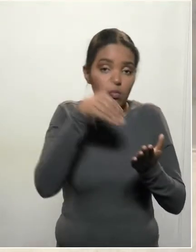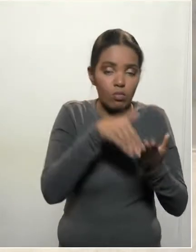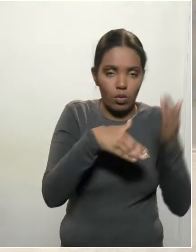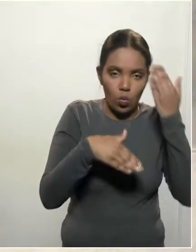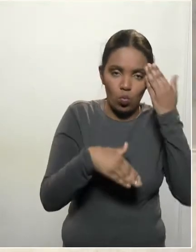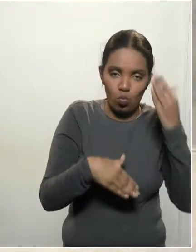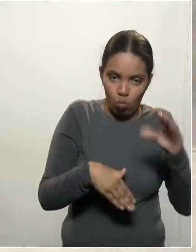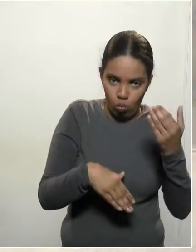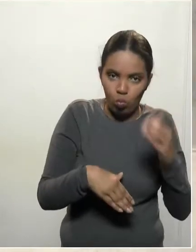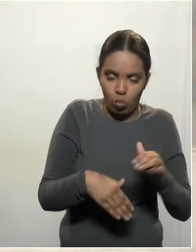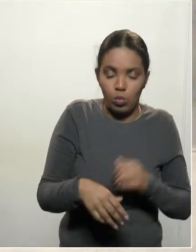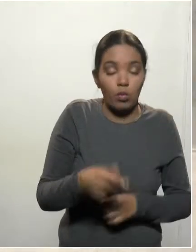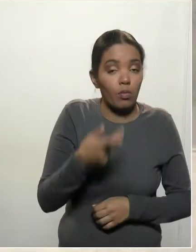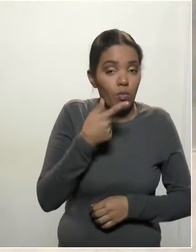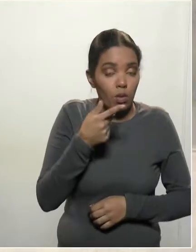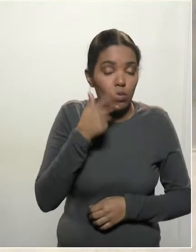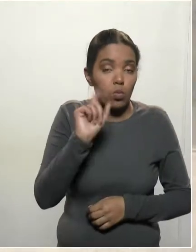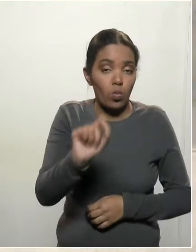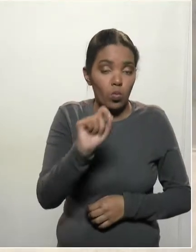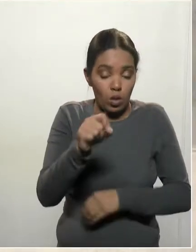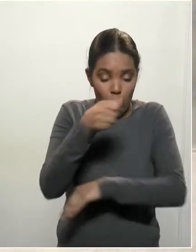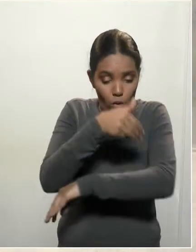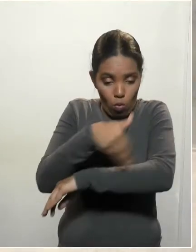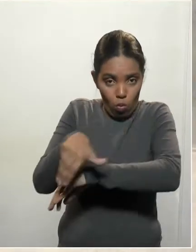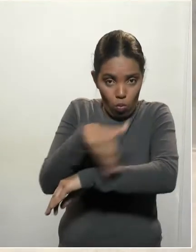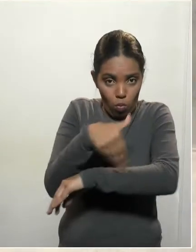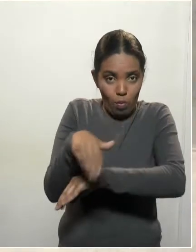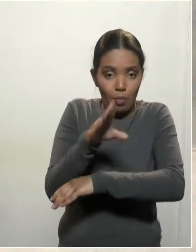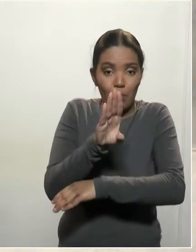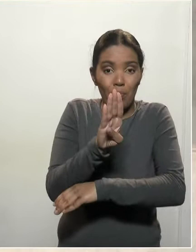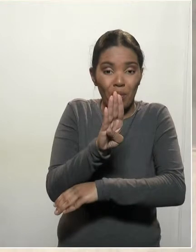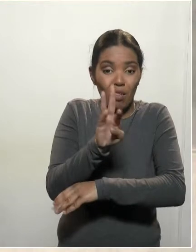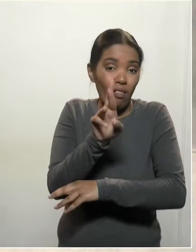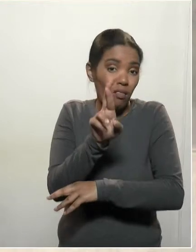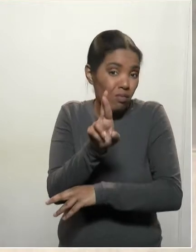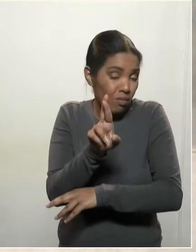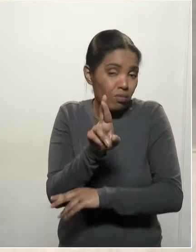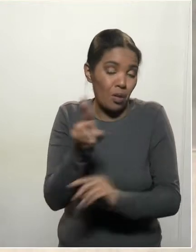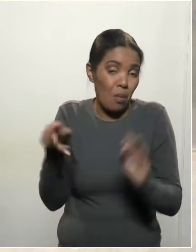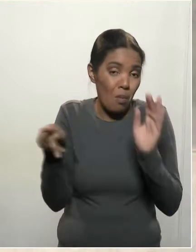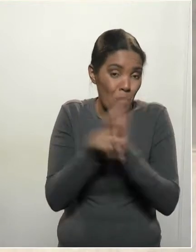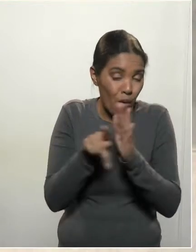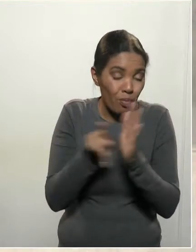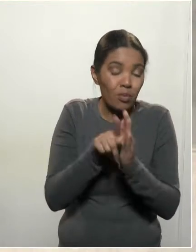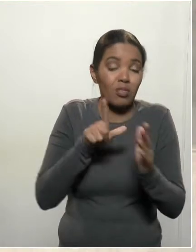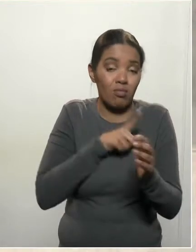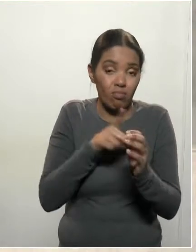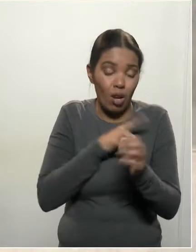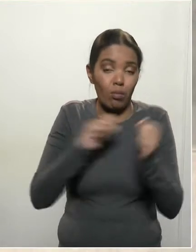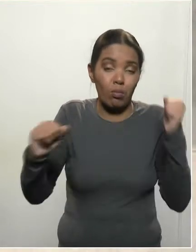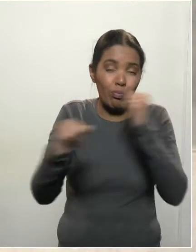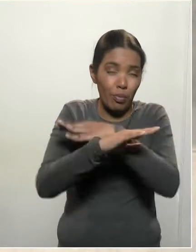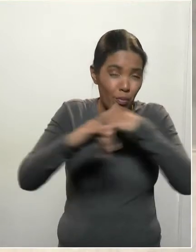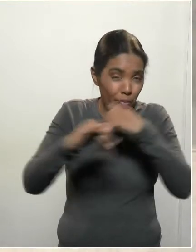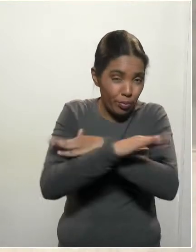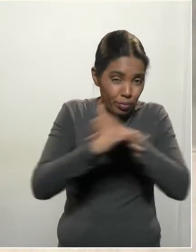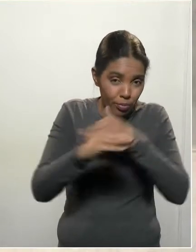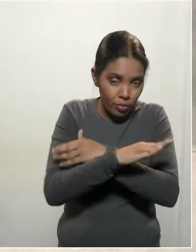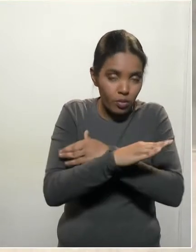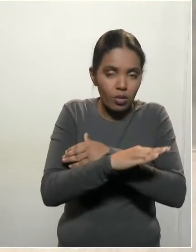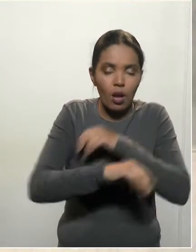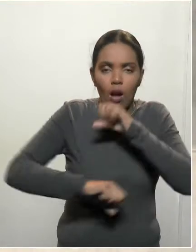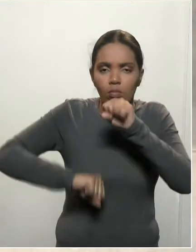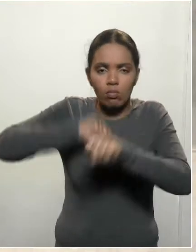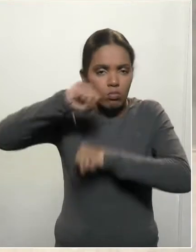rodovias 277 e 376, por serem BRs e serem troncos com alto volume, de tráfego pesado, a circulação